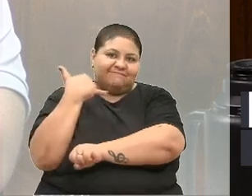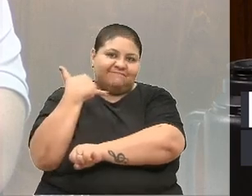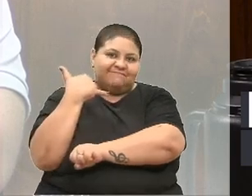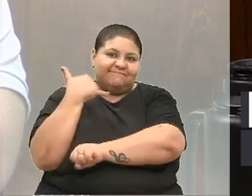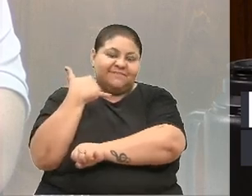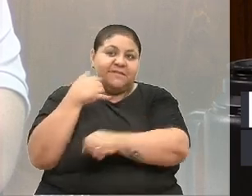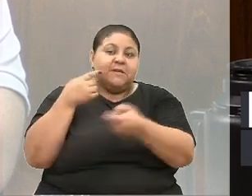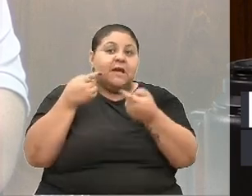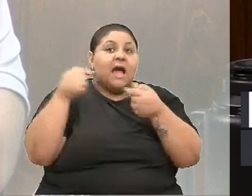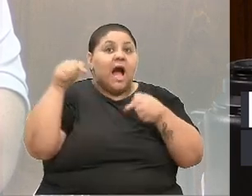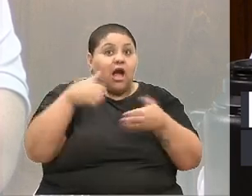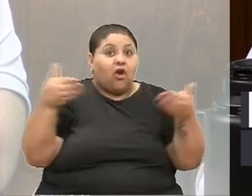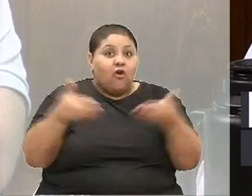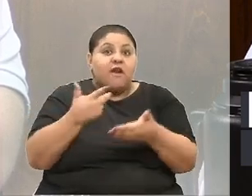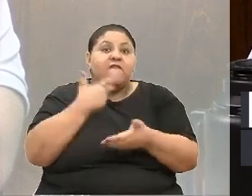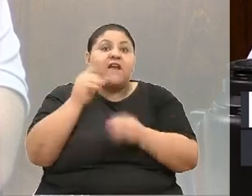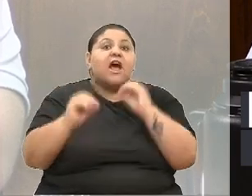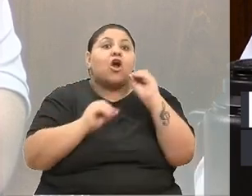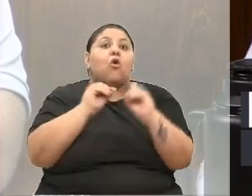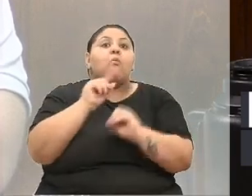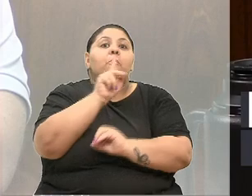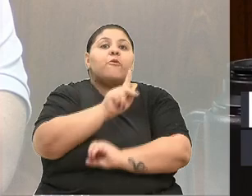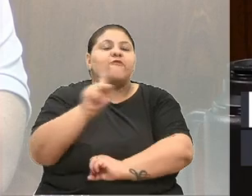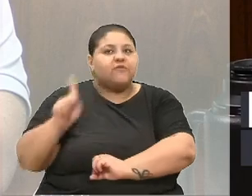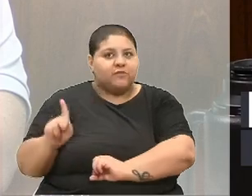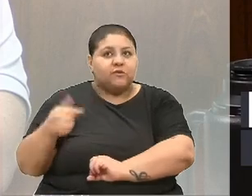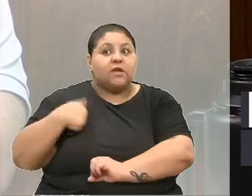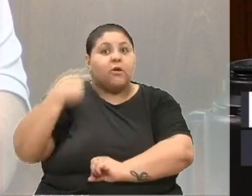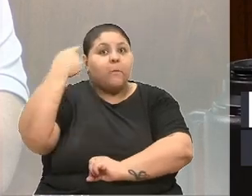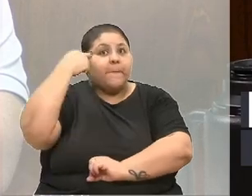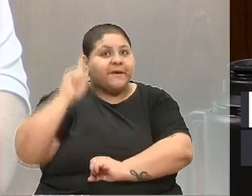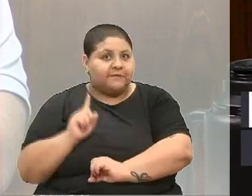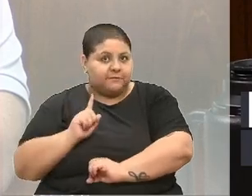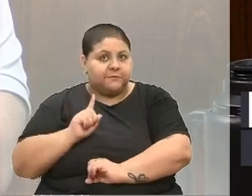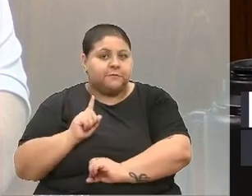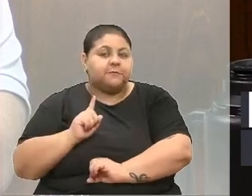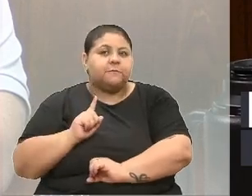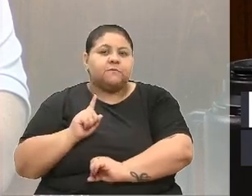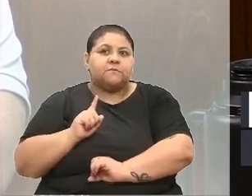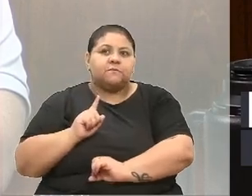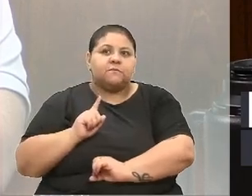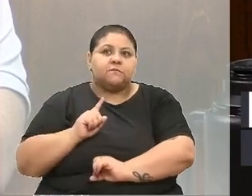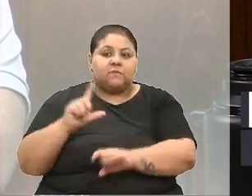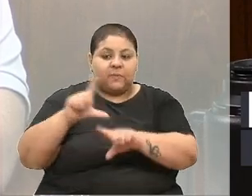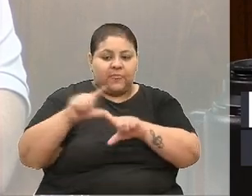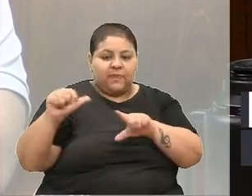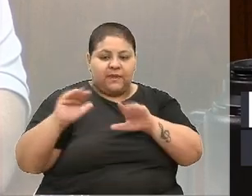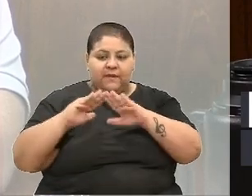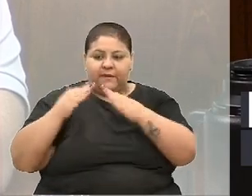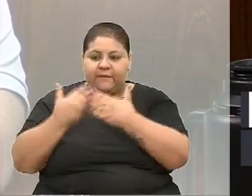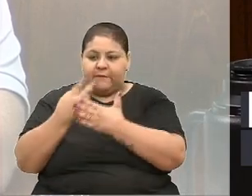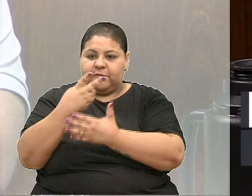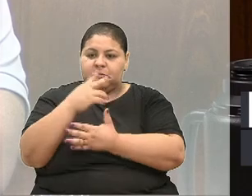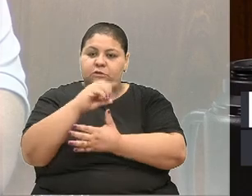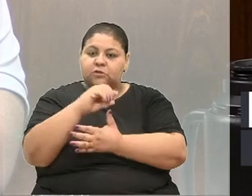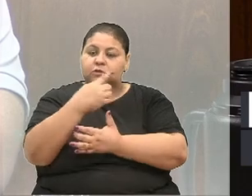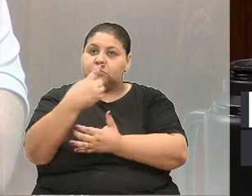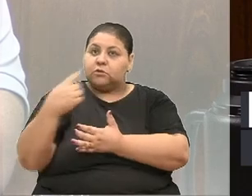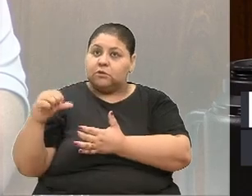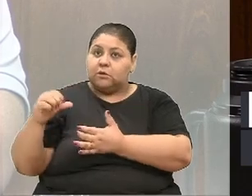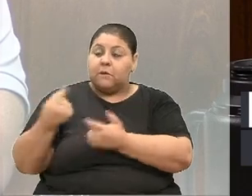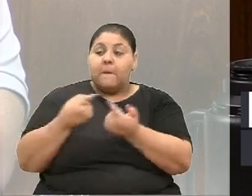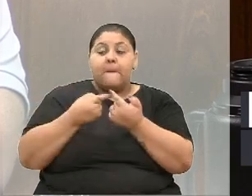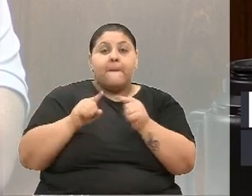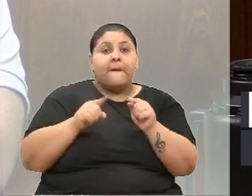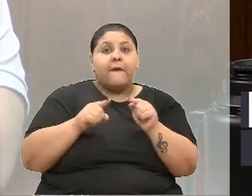José Arthur, mas como professor, o que eu penso? Eu saí de sala de aula em 2019, mas